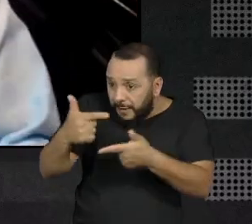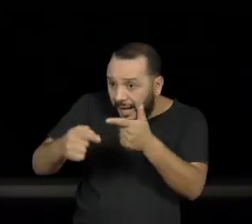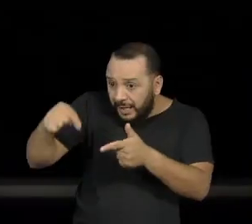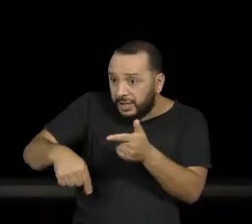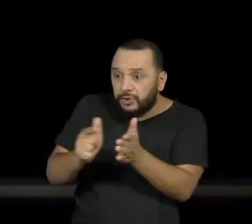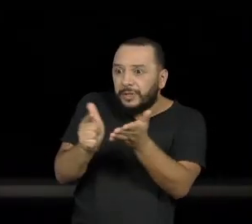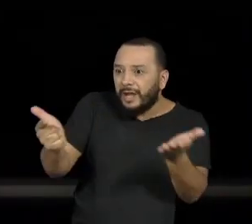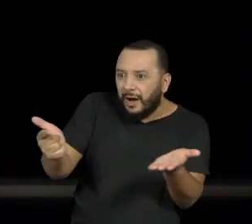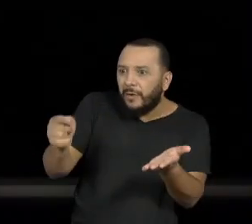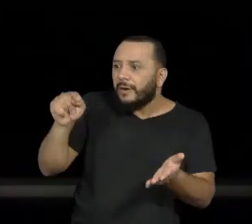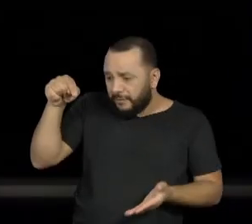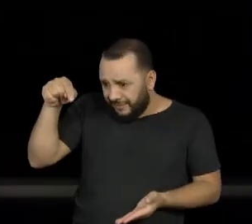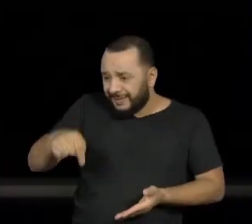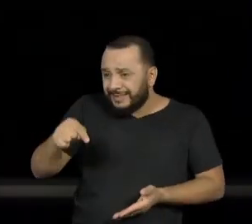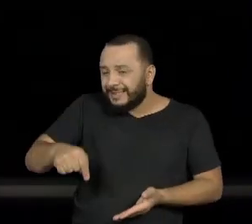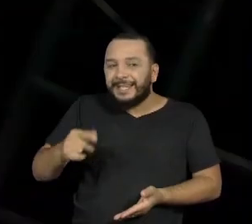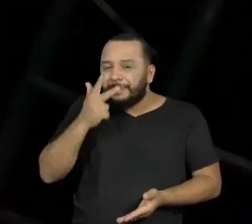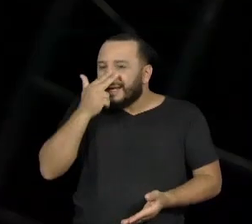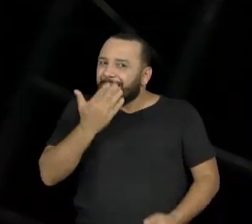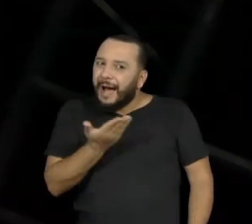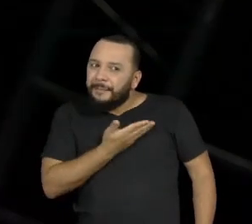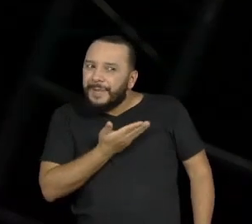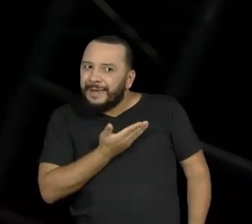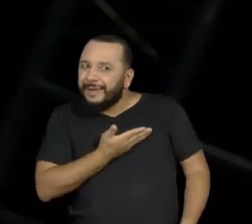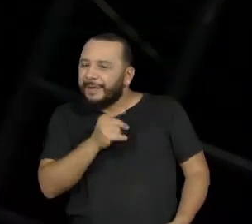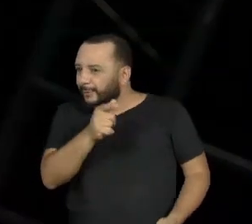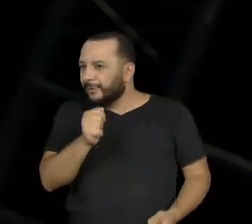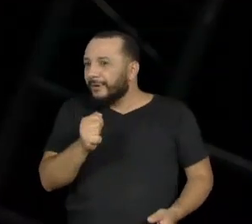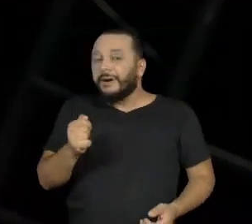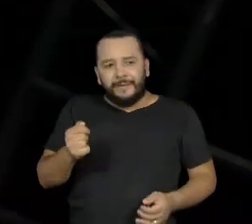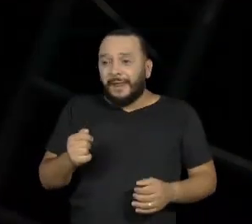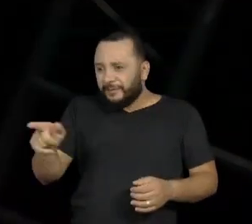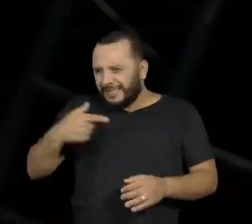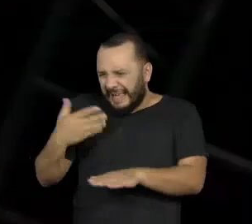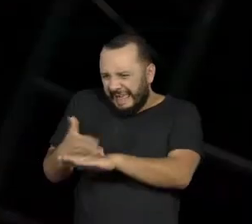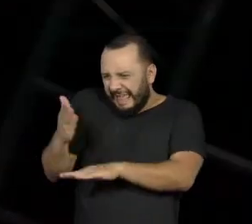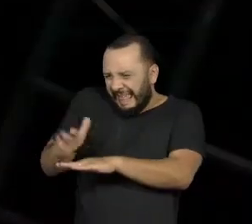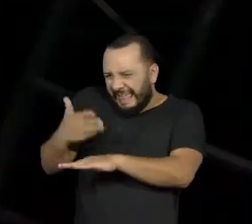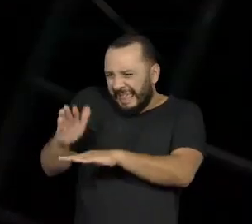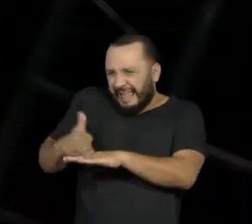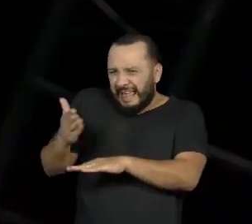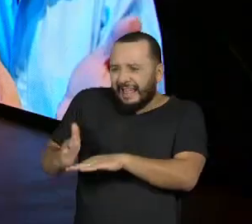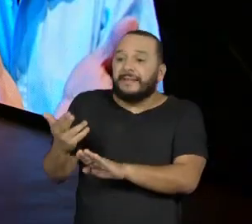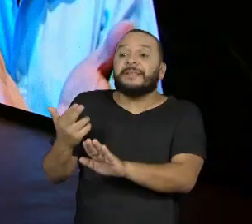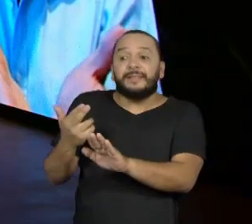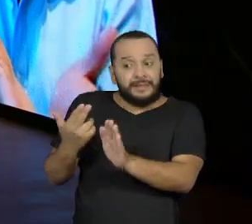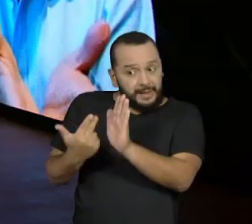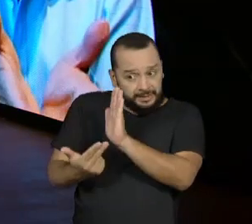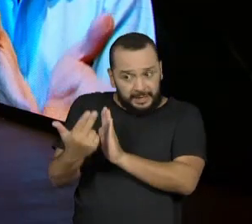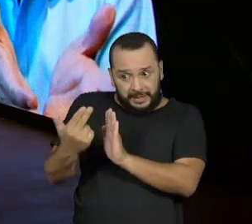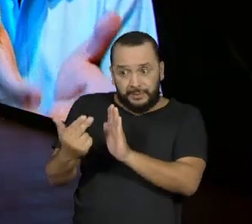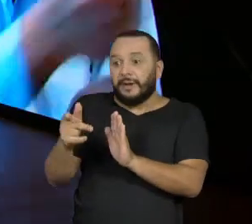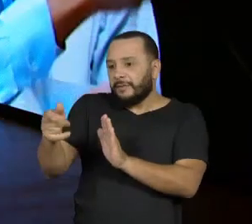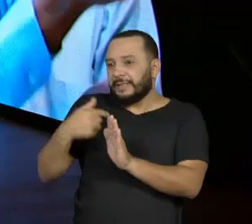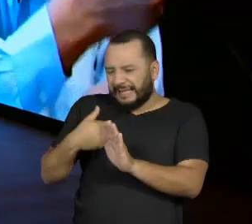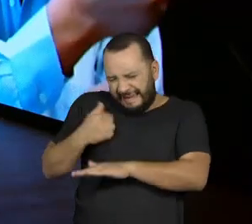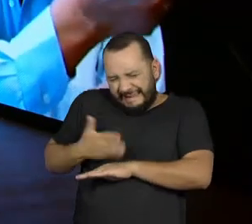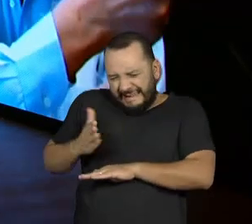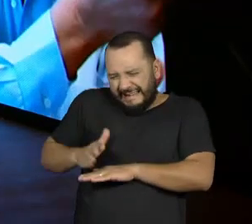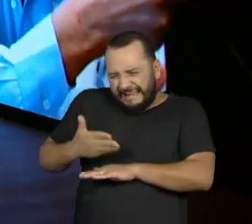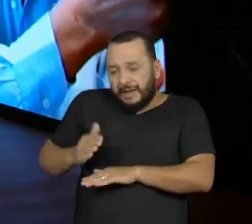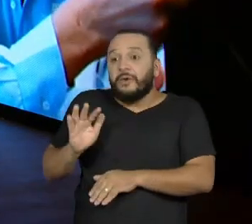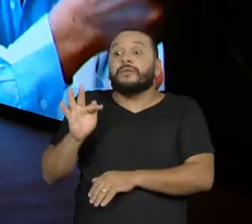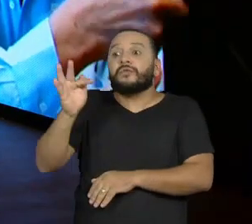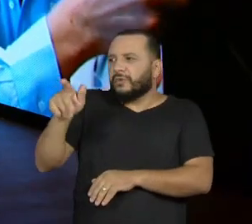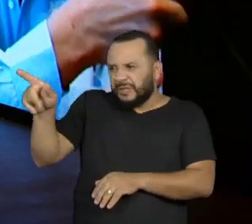amizade, porque daqui a algum tempo você está desenhando melhor, você está treinando, você vai mostrar para alguém, não esse